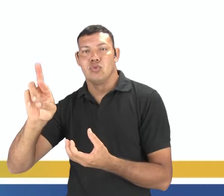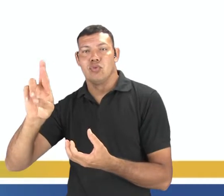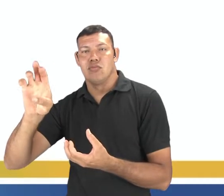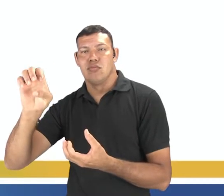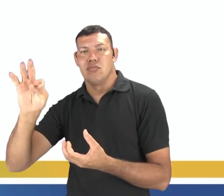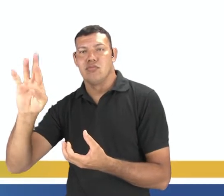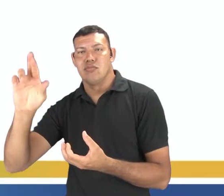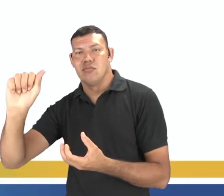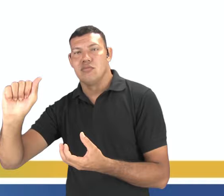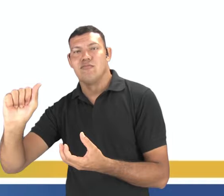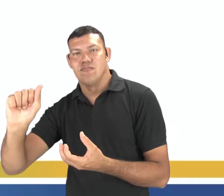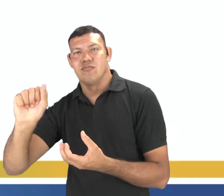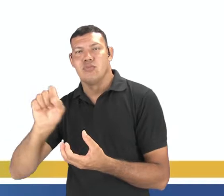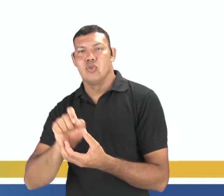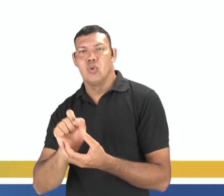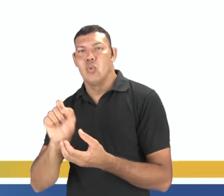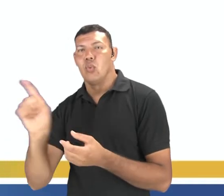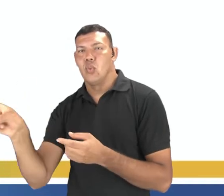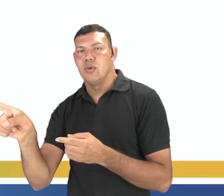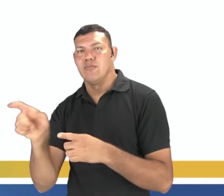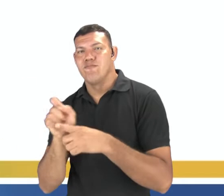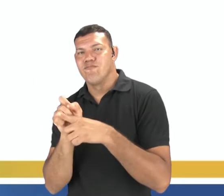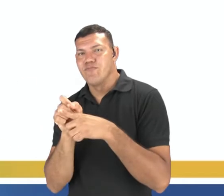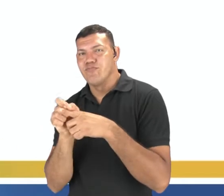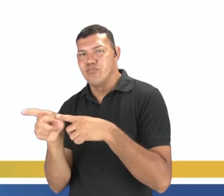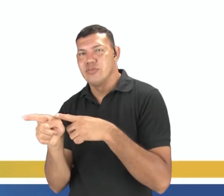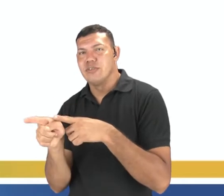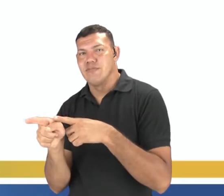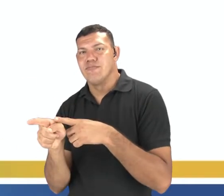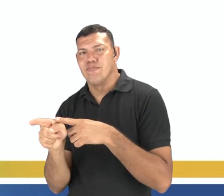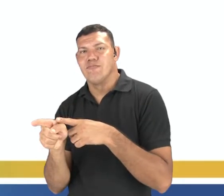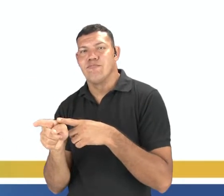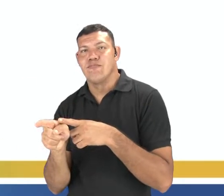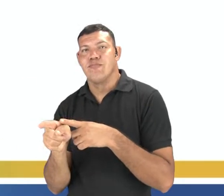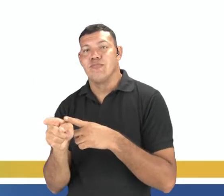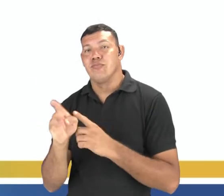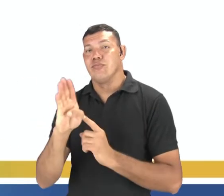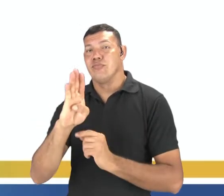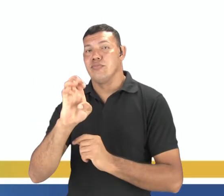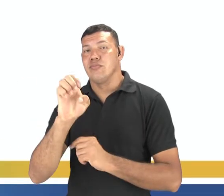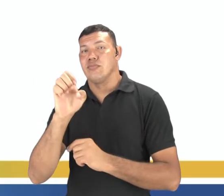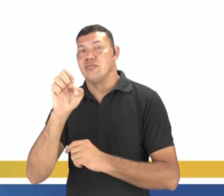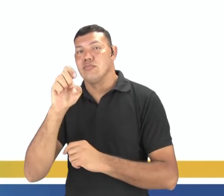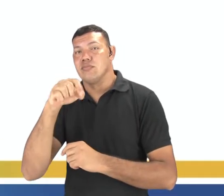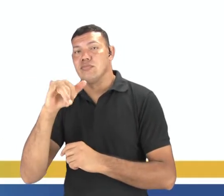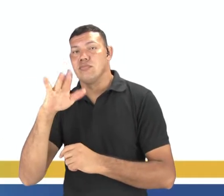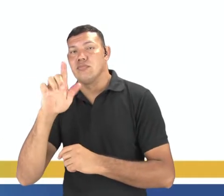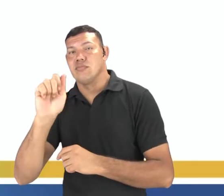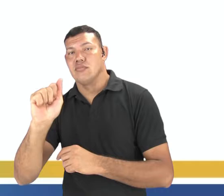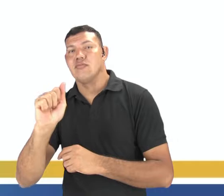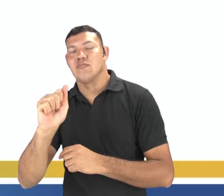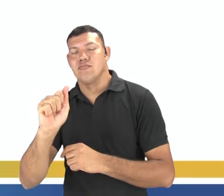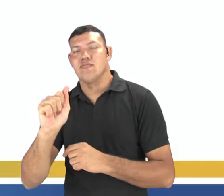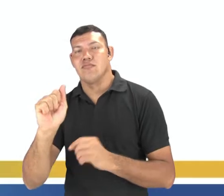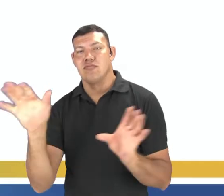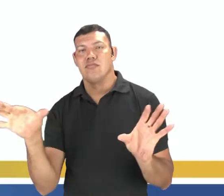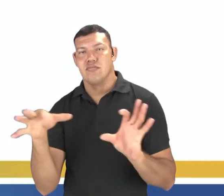espermatozoides até o meio externo. Ela tem início na bexiga urinária e liga-se ao ducto deferente.